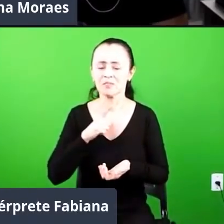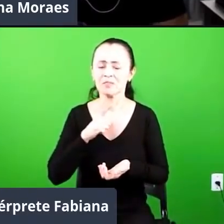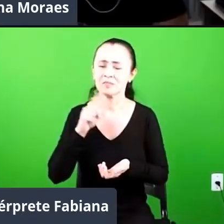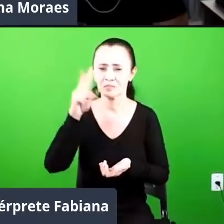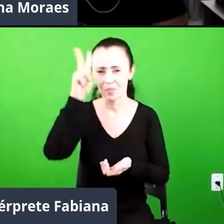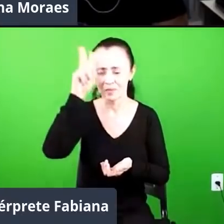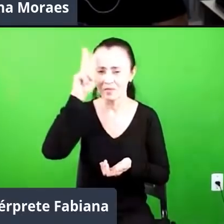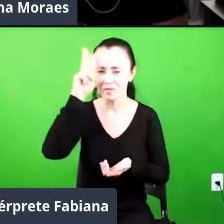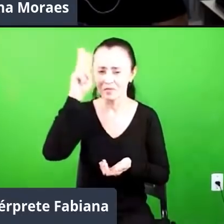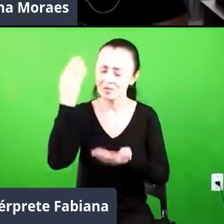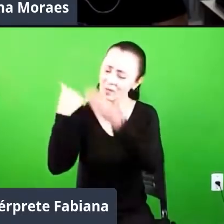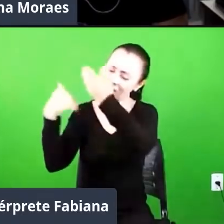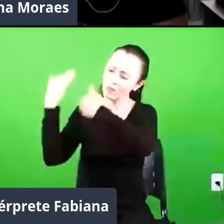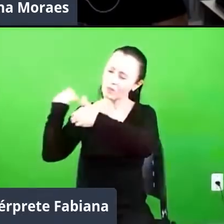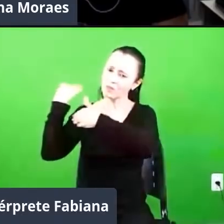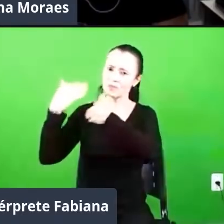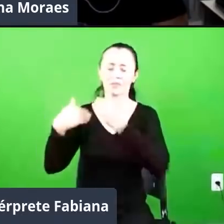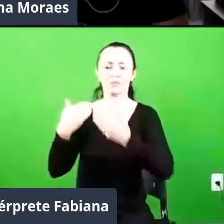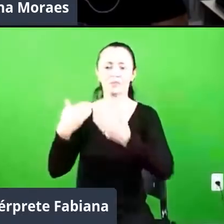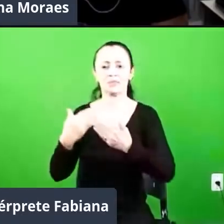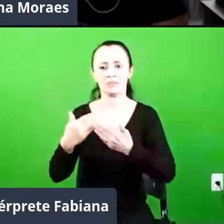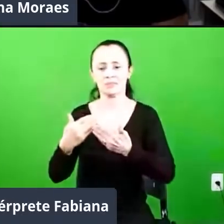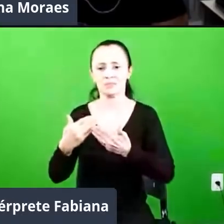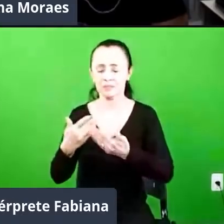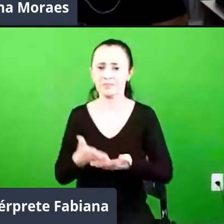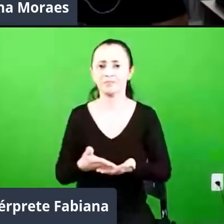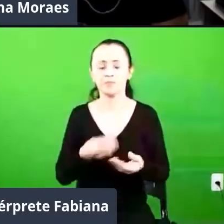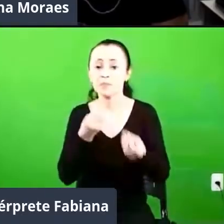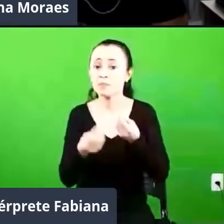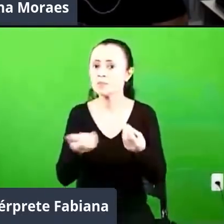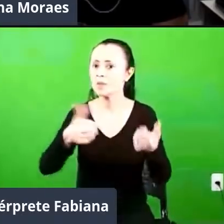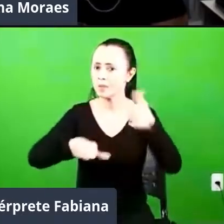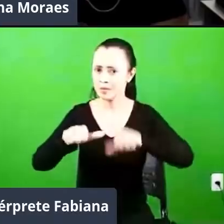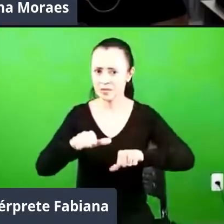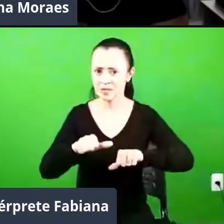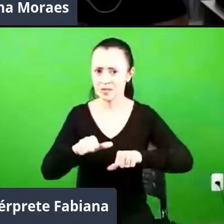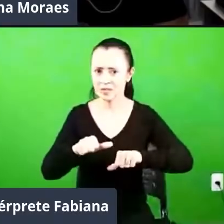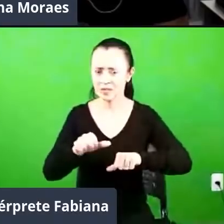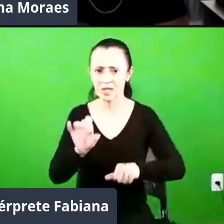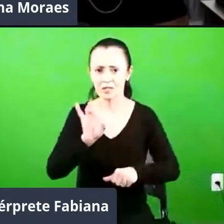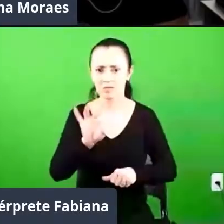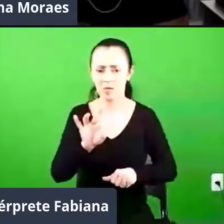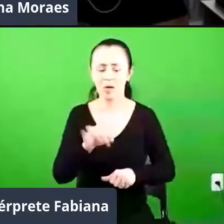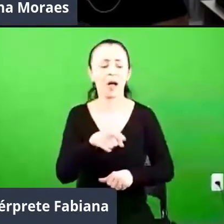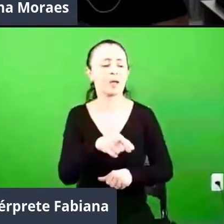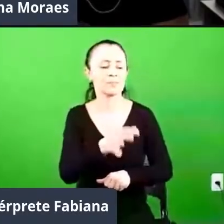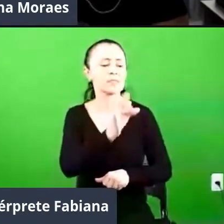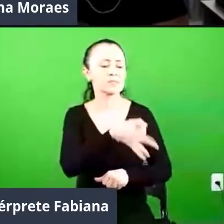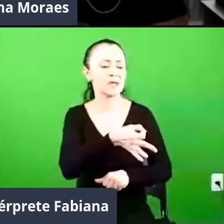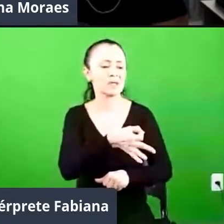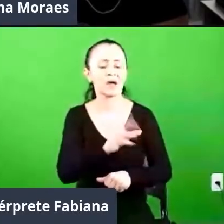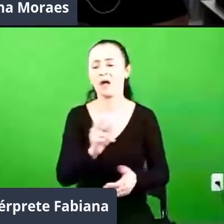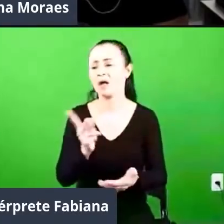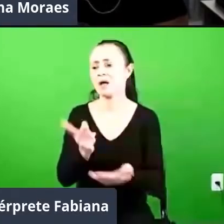acreditamos ser um processo avaliativo, né? Que avaliar não é só certo e errado, né? Mas entender aquele erro